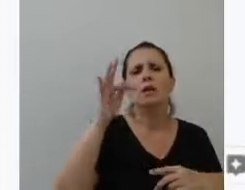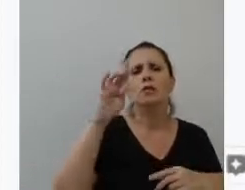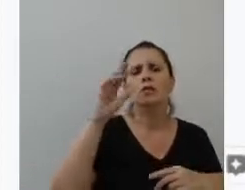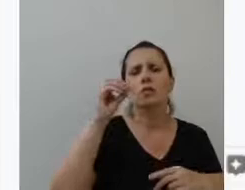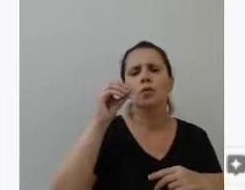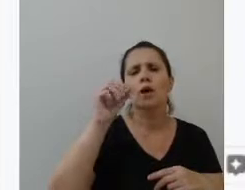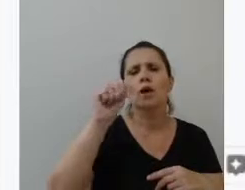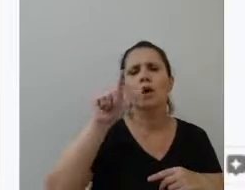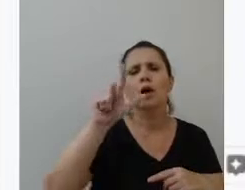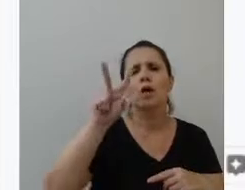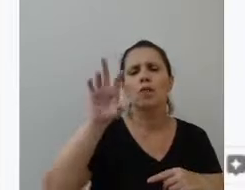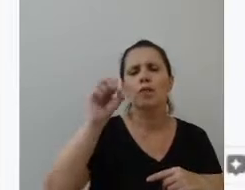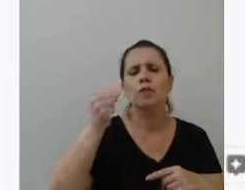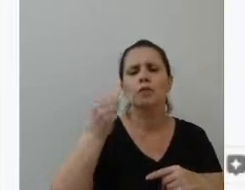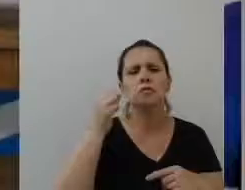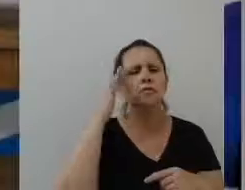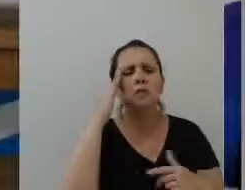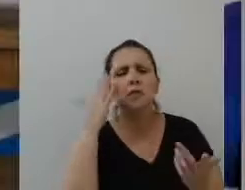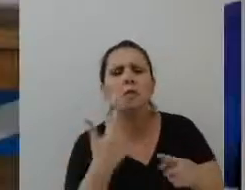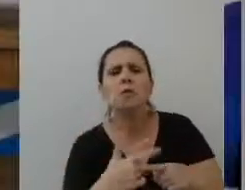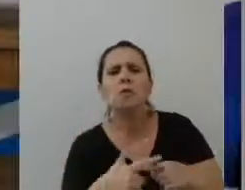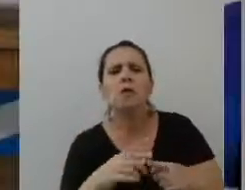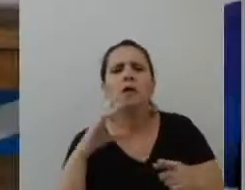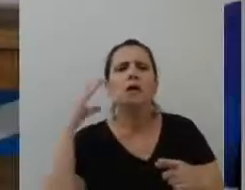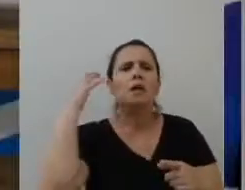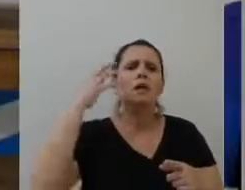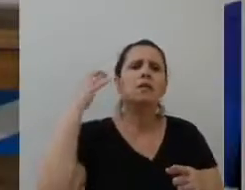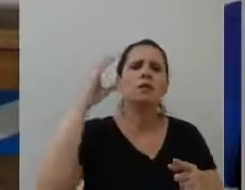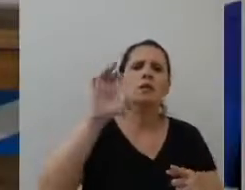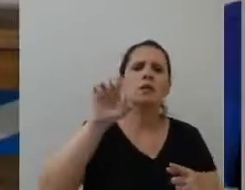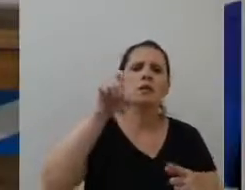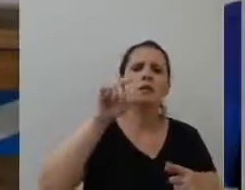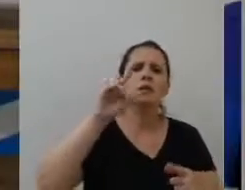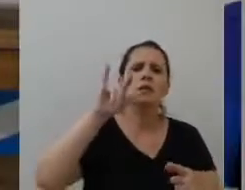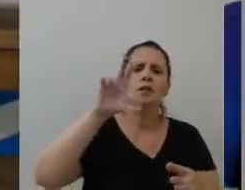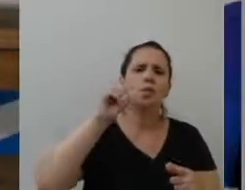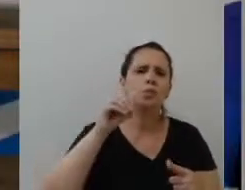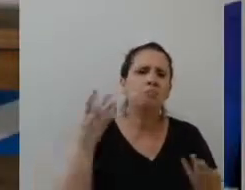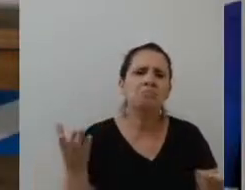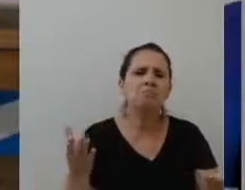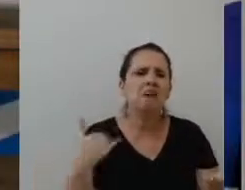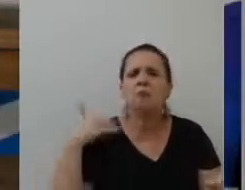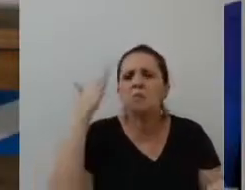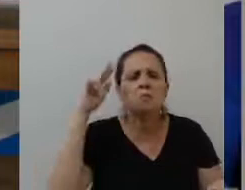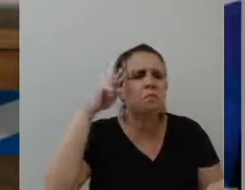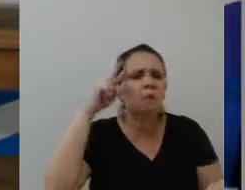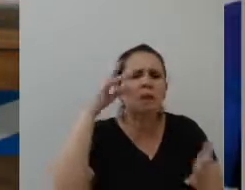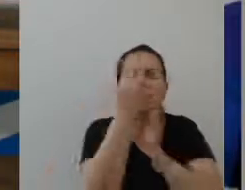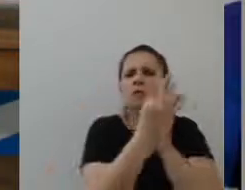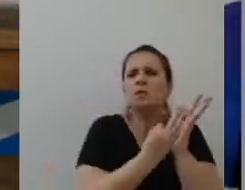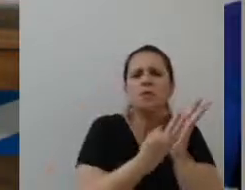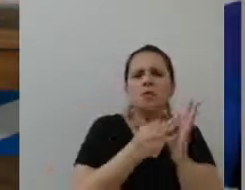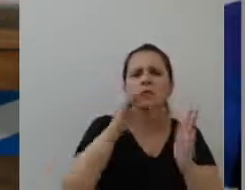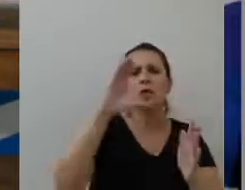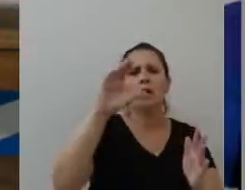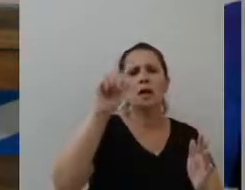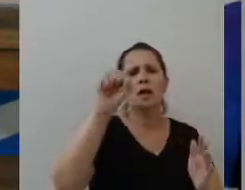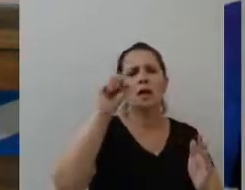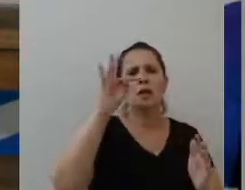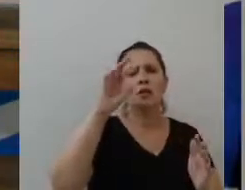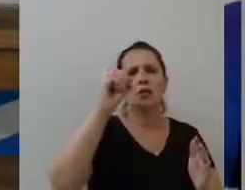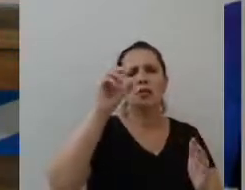Alves fez parte da terceira parte do romantismo. Olha, eu confesso que eu não me lembro desse texto de Castro Alves, Canção do Exílio. Eu não posso nem